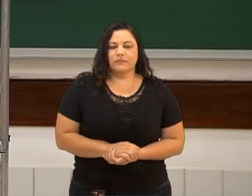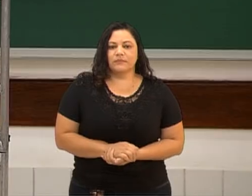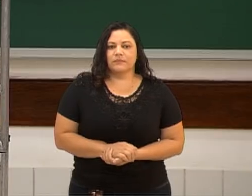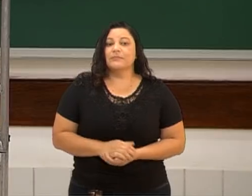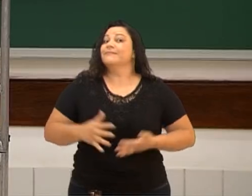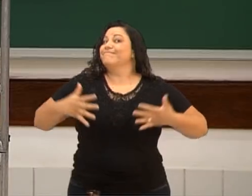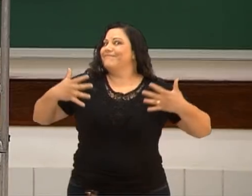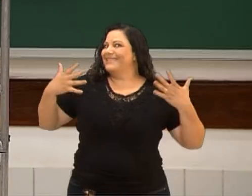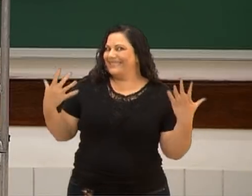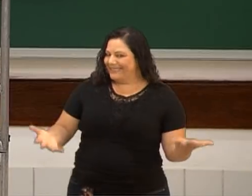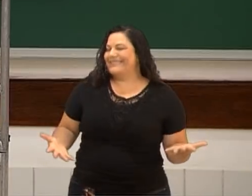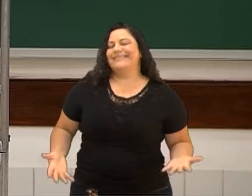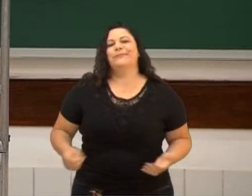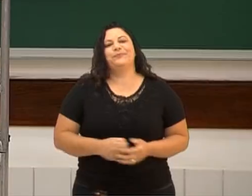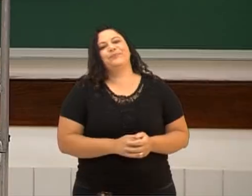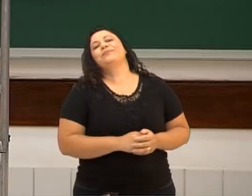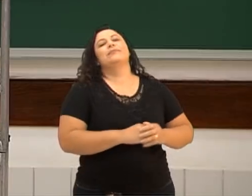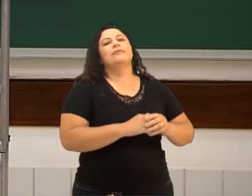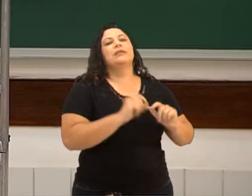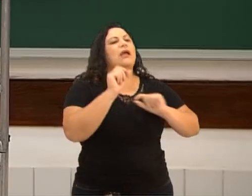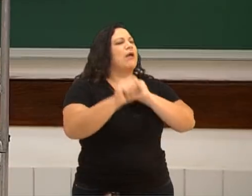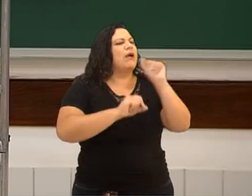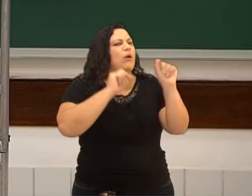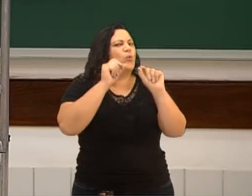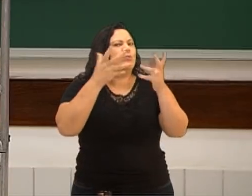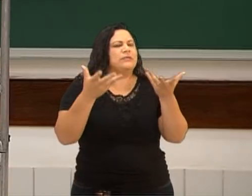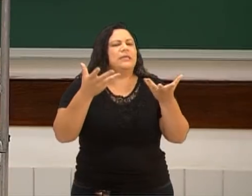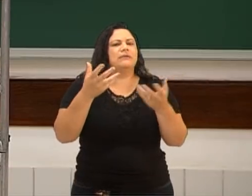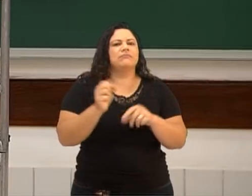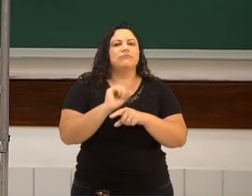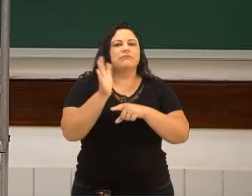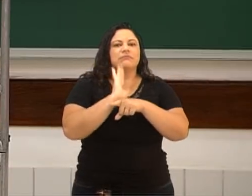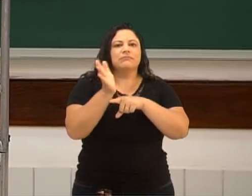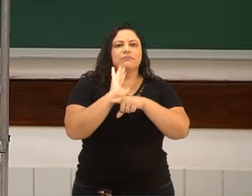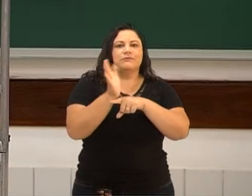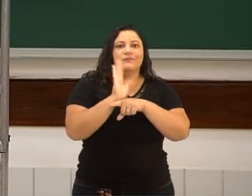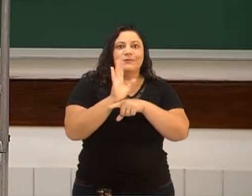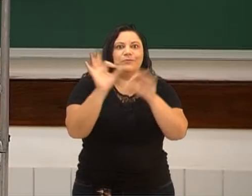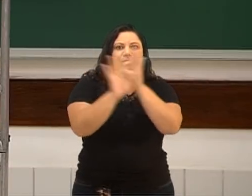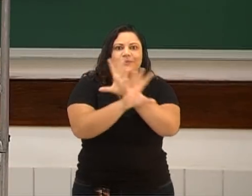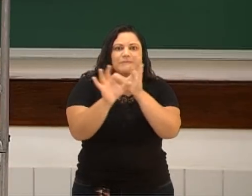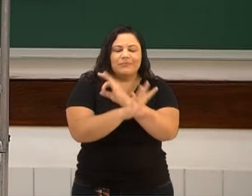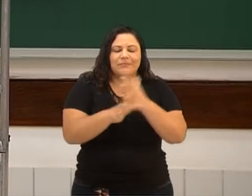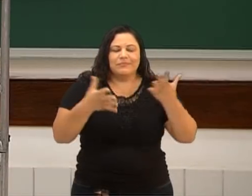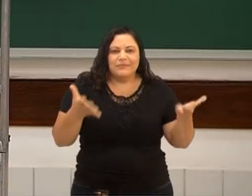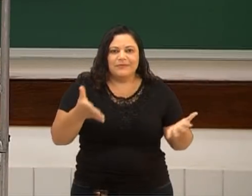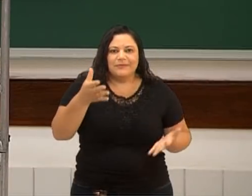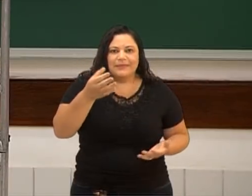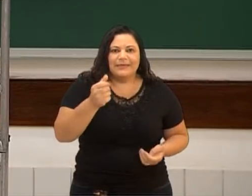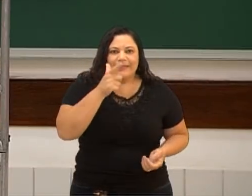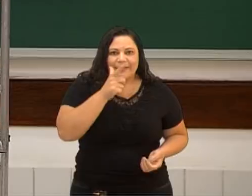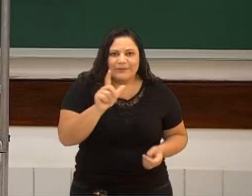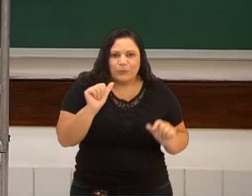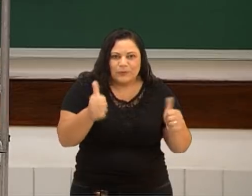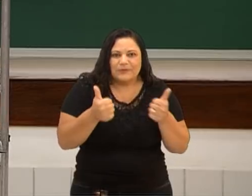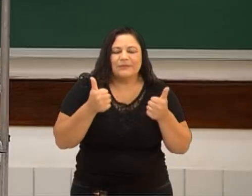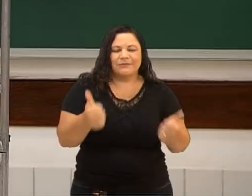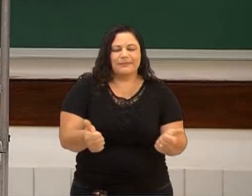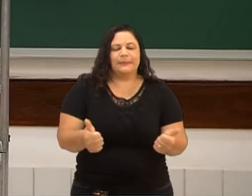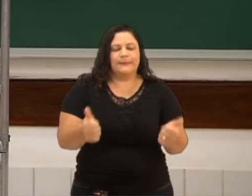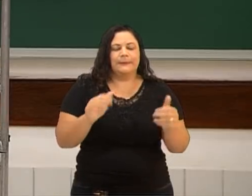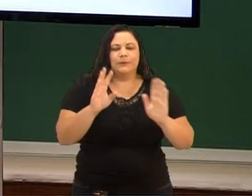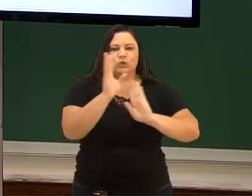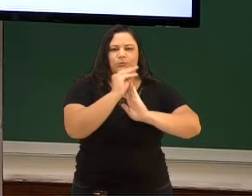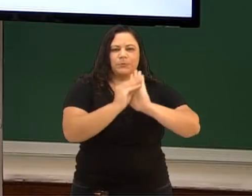E aí, galerinha, falta só o percentual de filmes para terminarmos, certo? Já conseguimos preencher todo o nosso